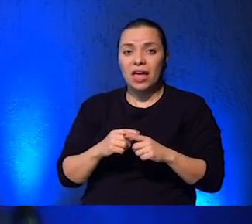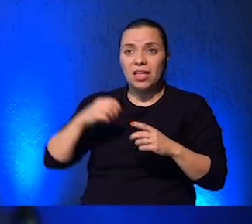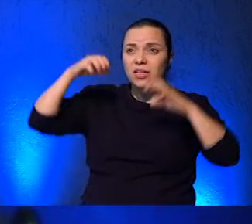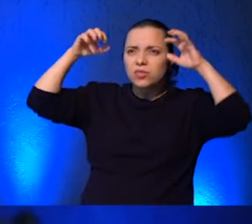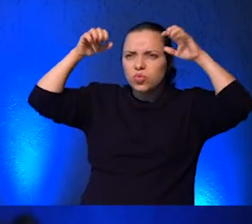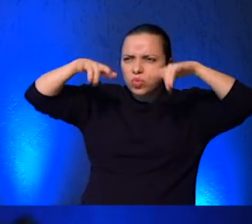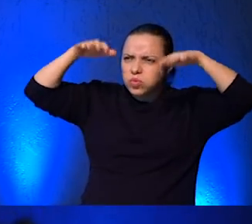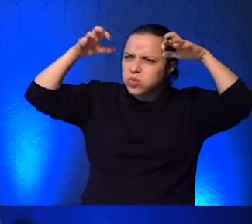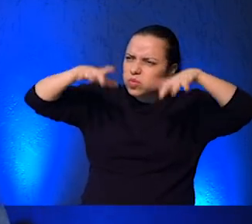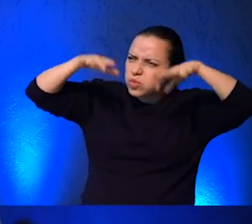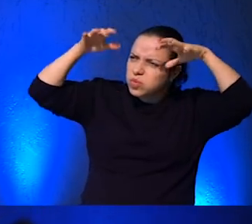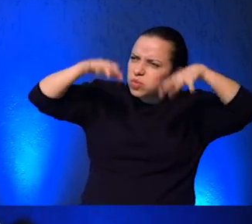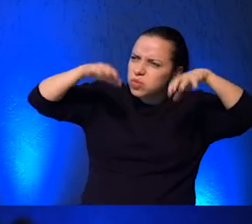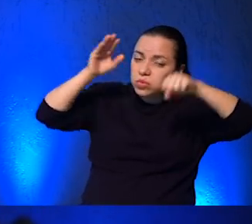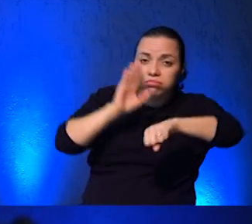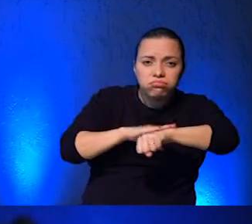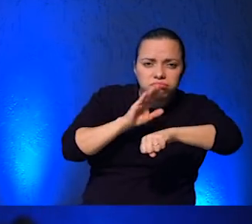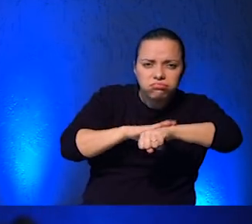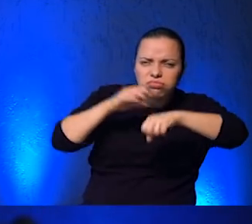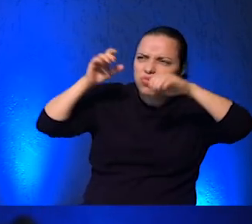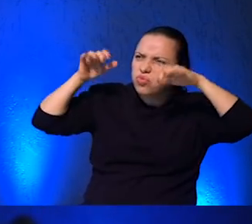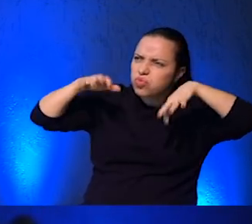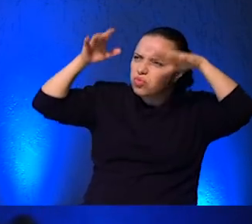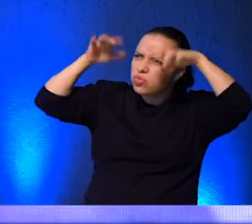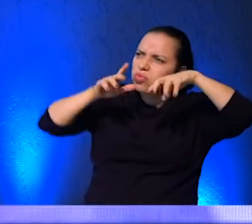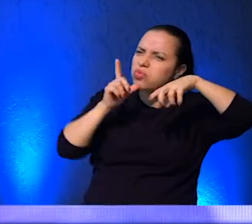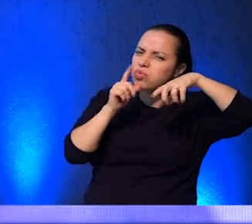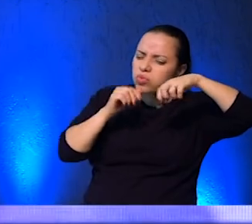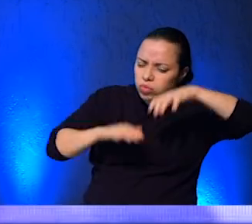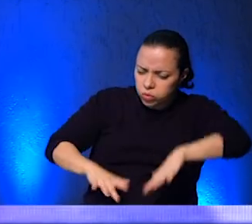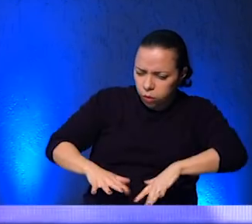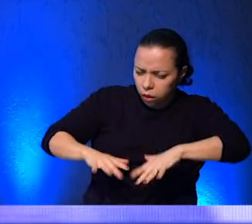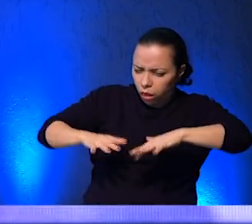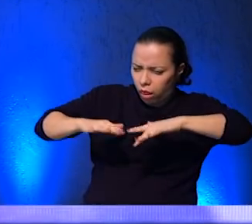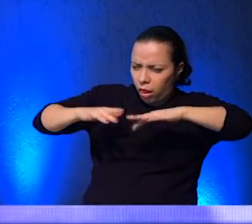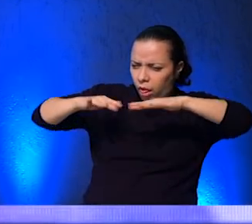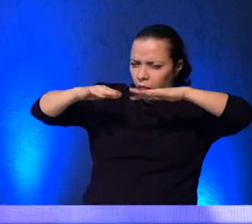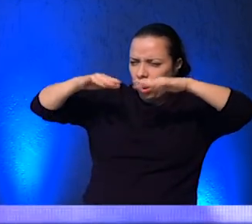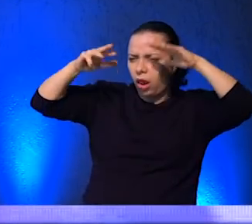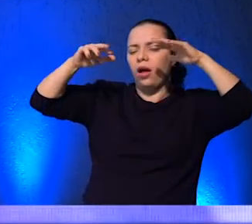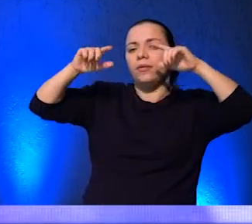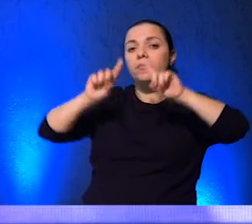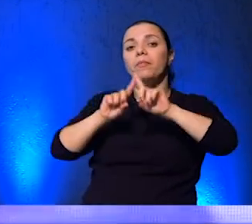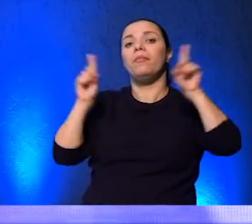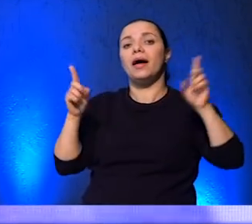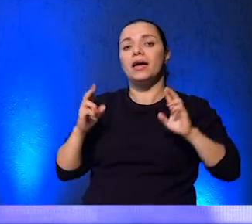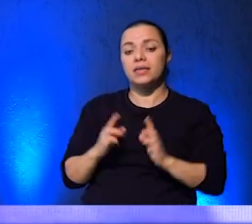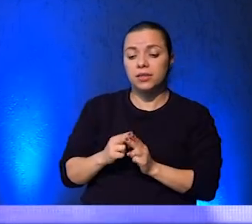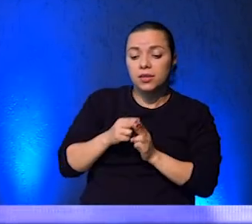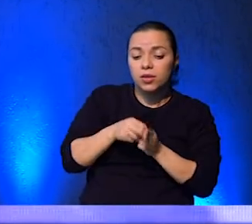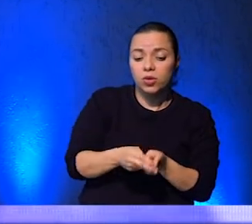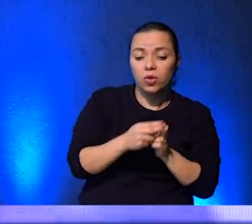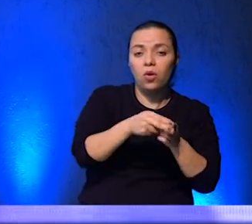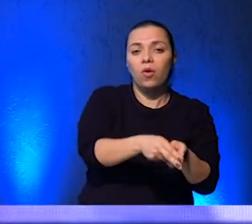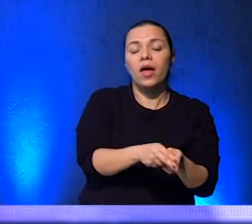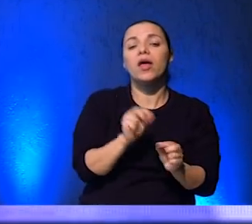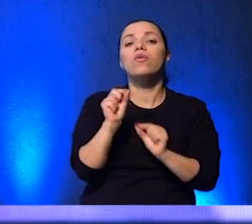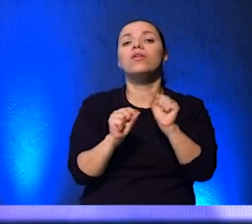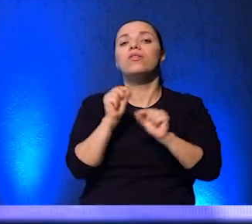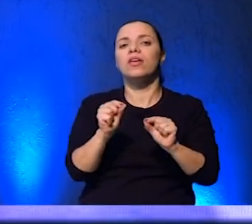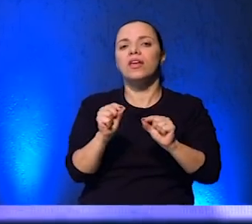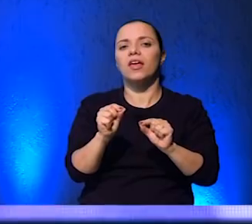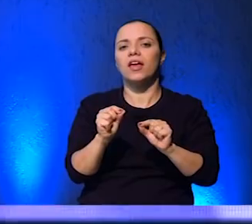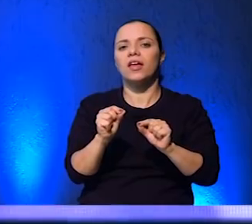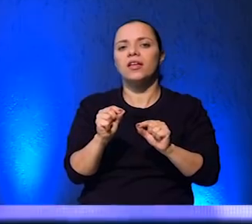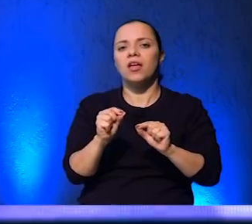do dilúvio noé se tornou o dono da terra inteira oi tudo de novo não é se tornou a pessoa mais